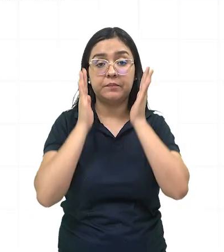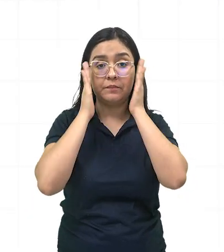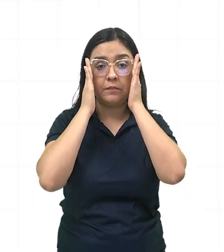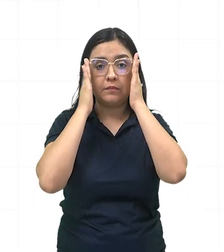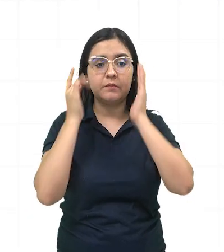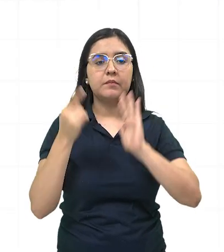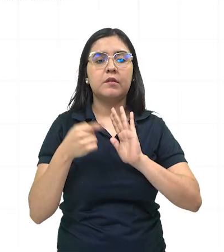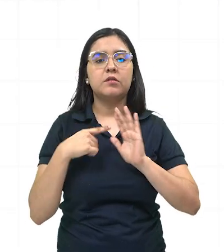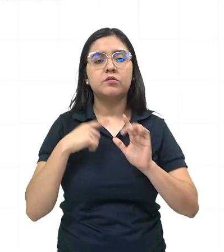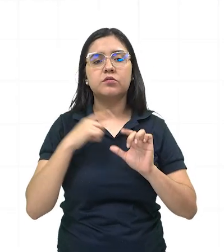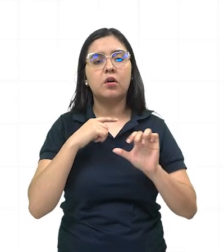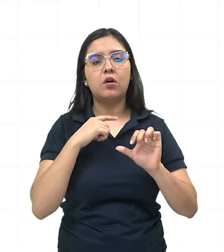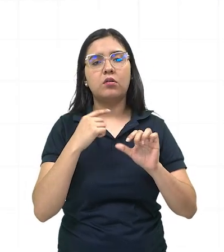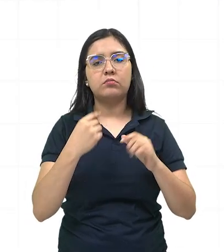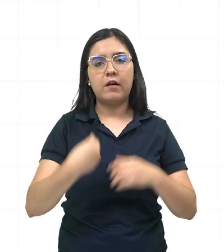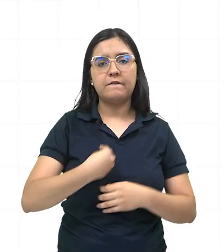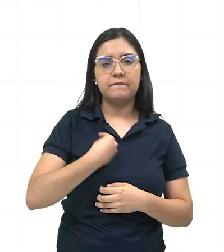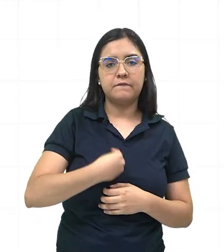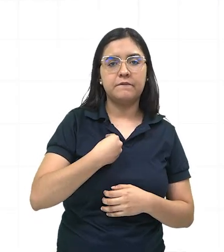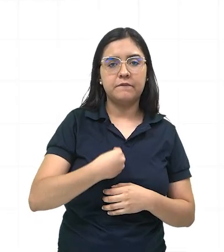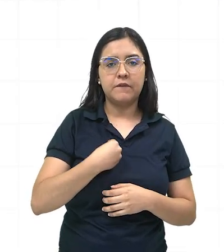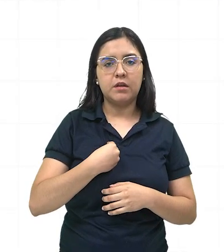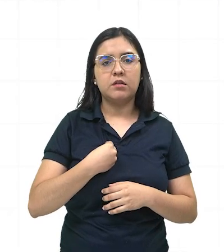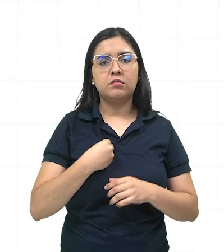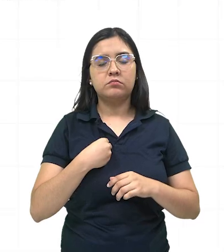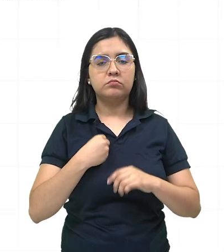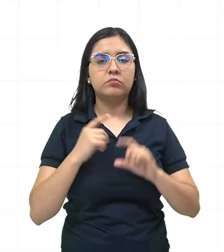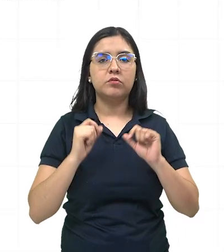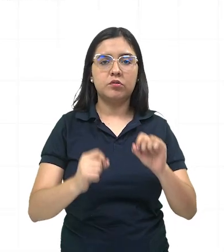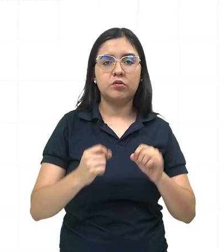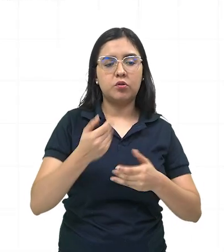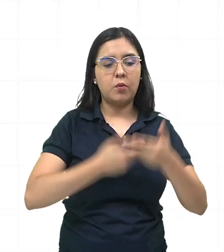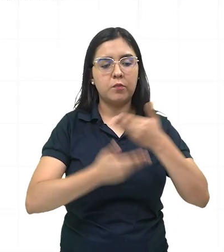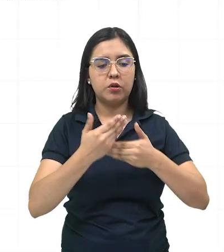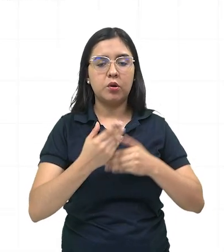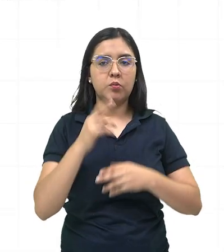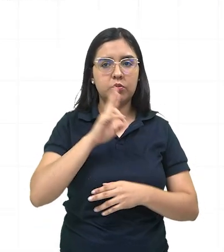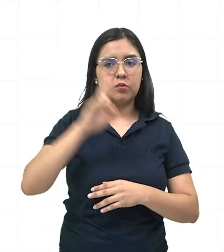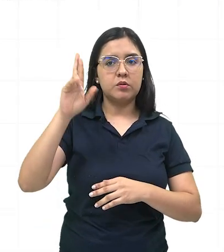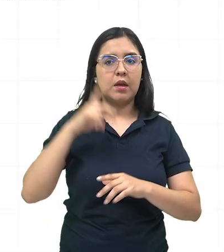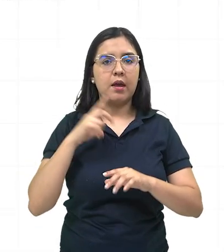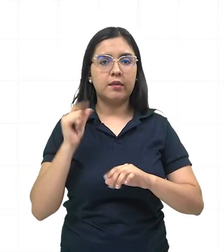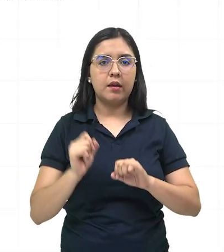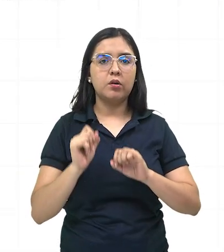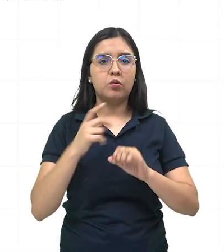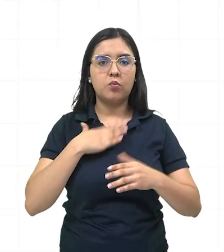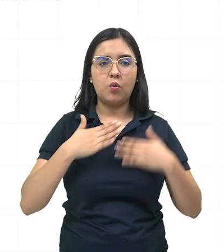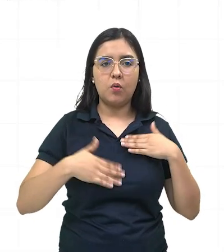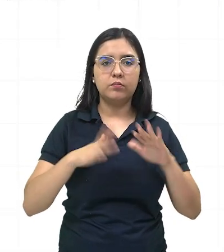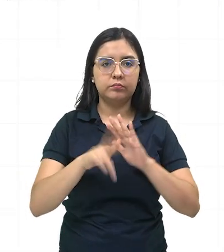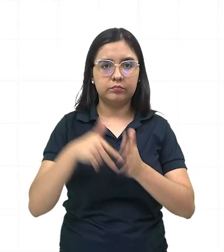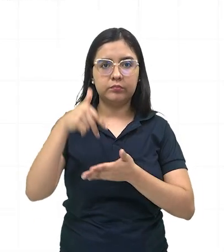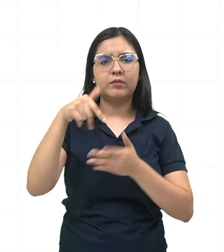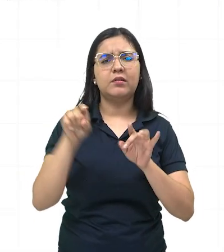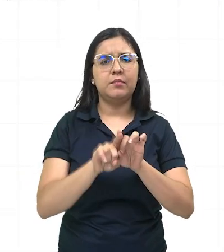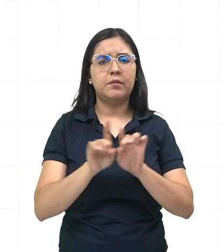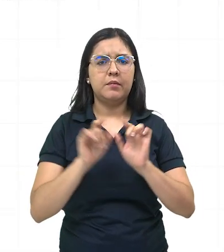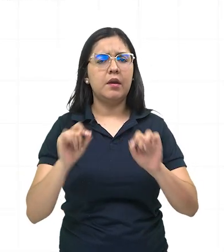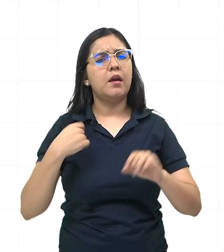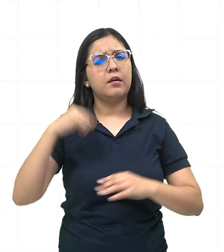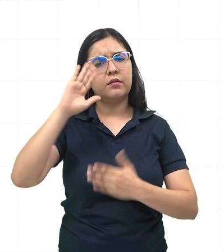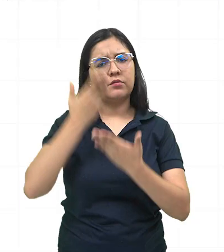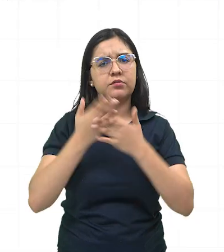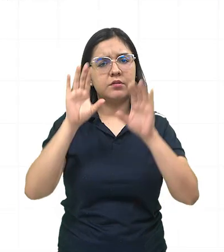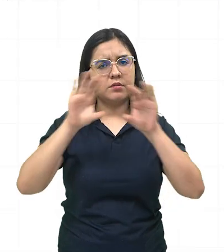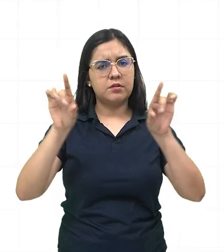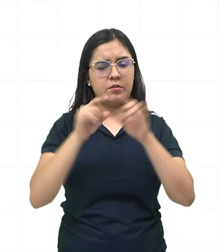morte é apenas uma passagem para a vida em comunhão com o Senhor, até que aconteça a ressurreição do corpo. Acredita-se em céu e